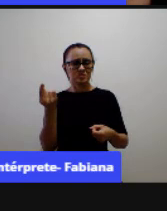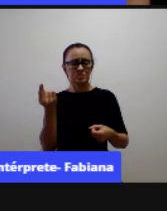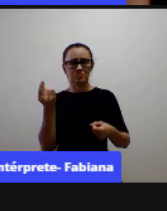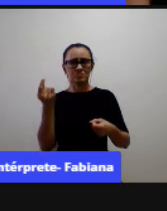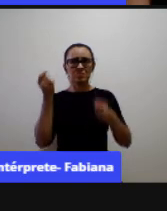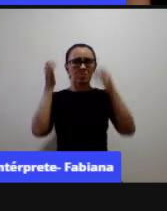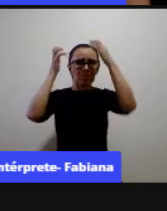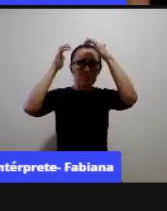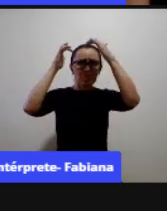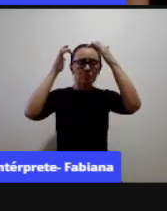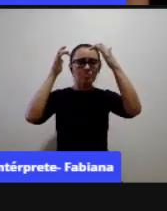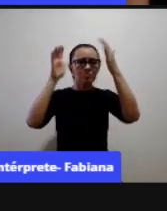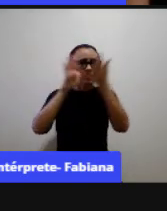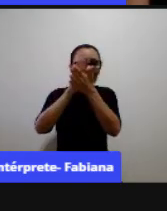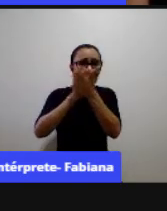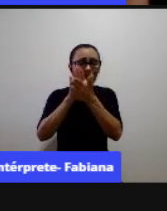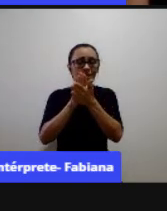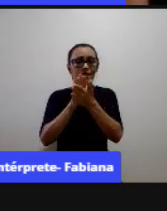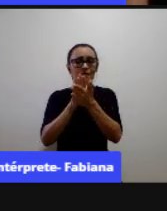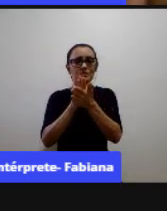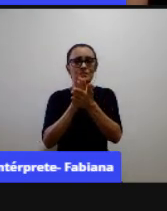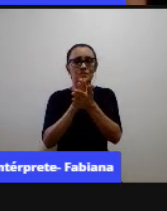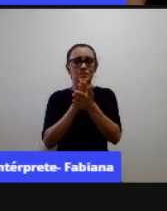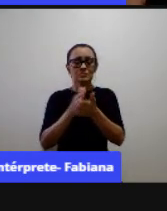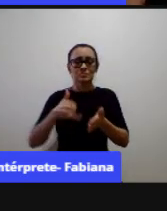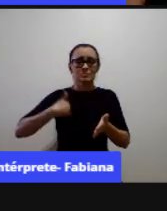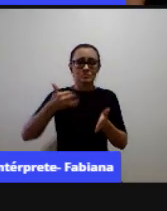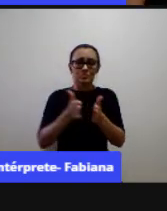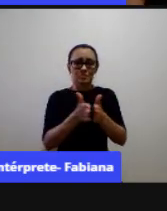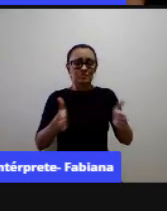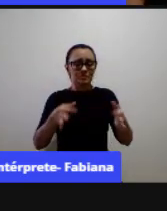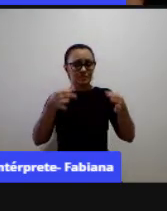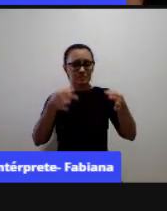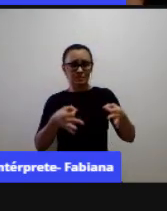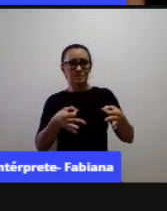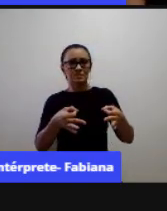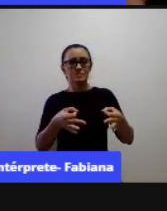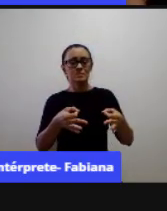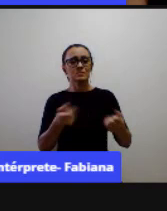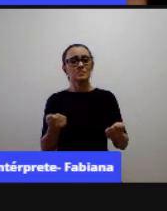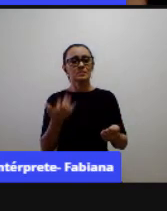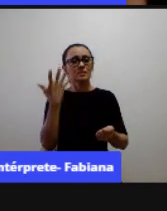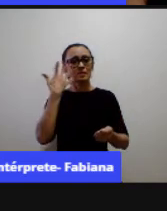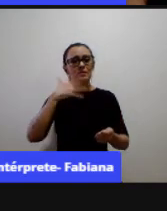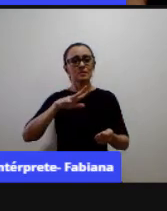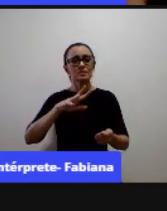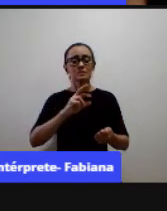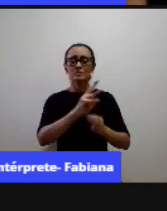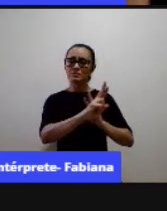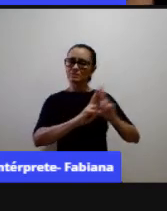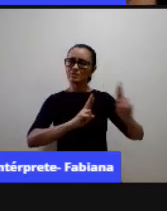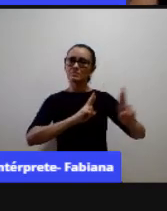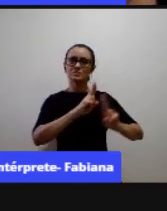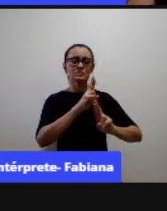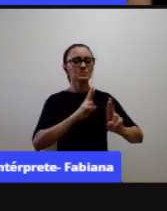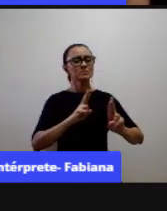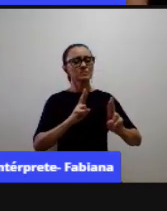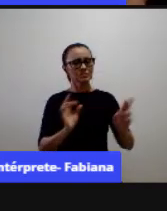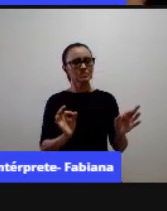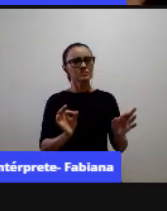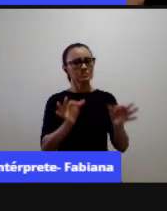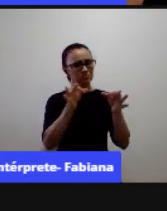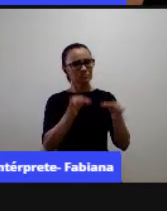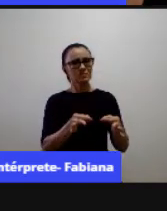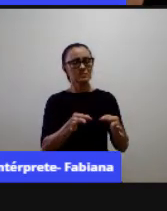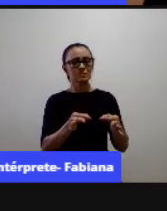parâmetro típico de desenvolvimento estaria respondendo de maneira favorável. Então, eu